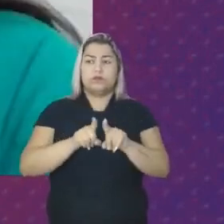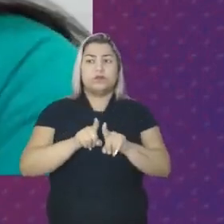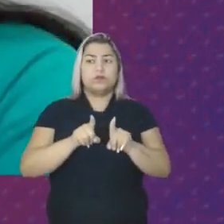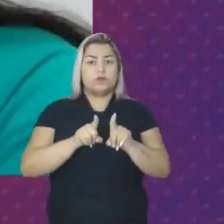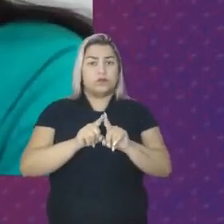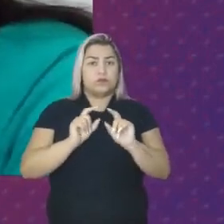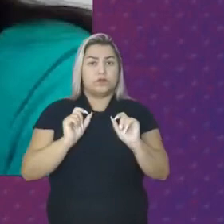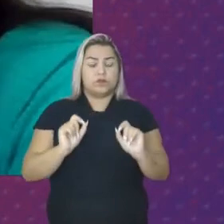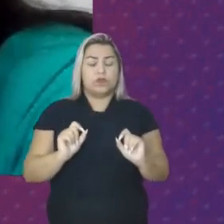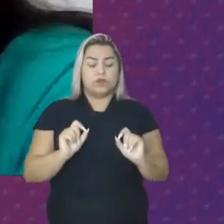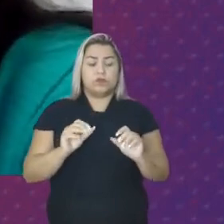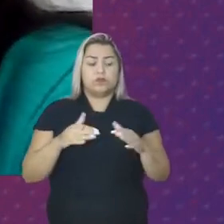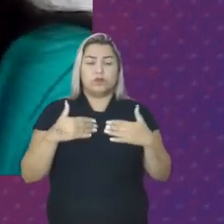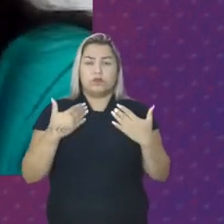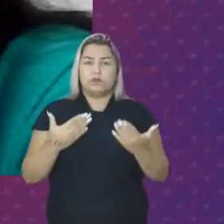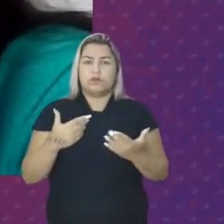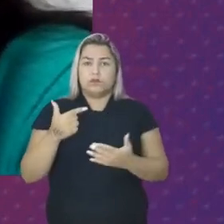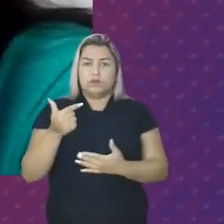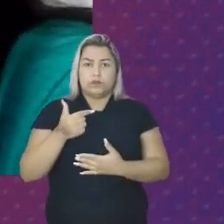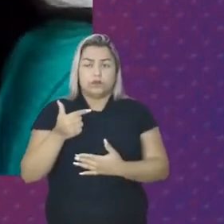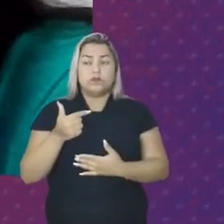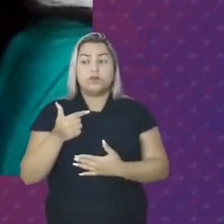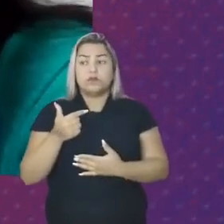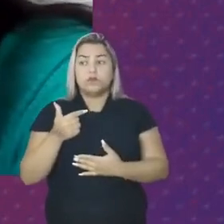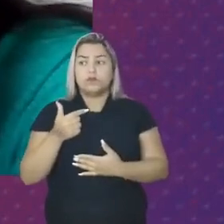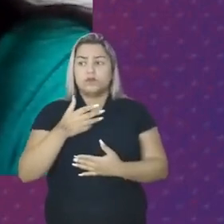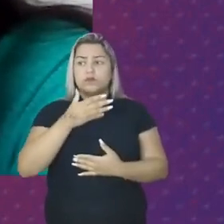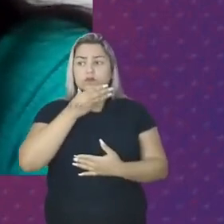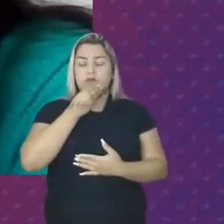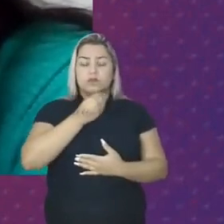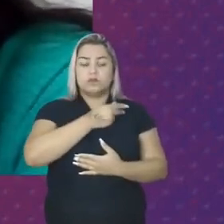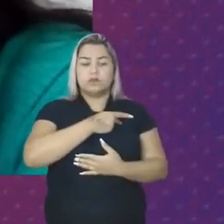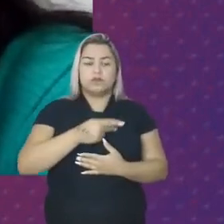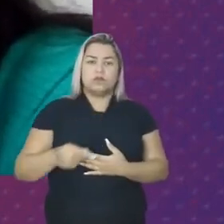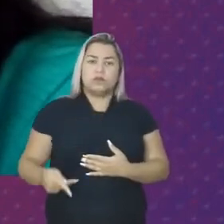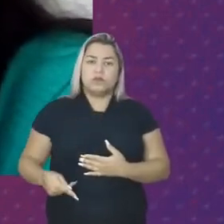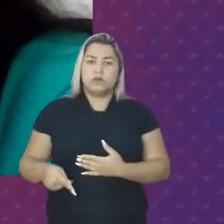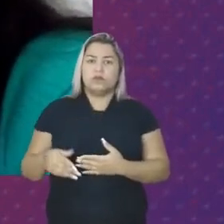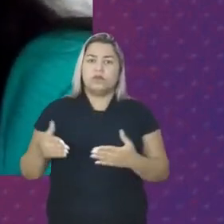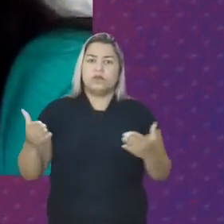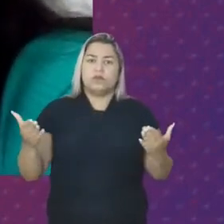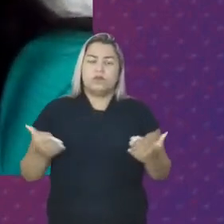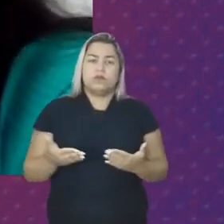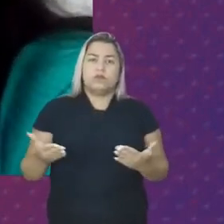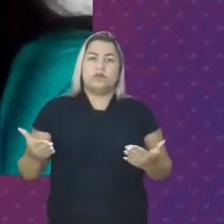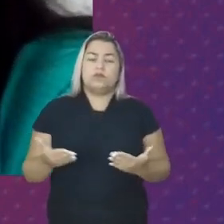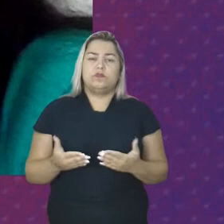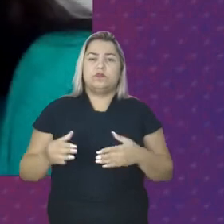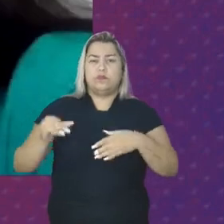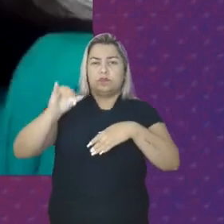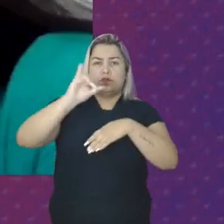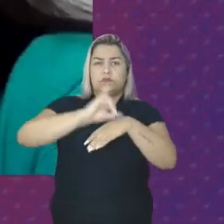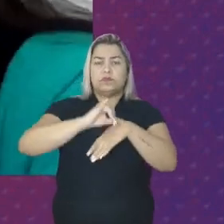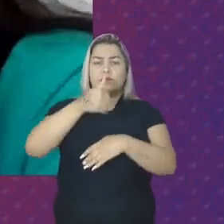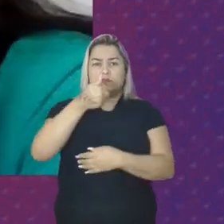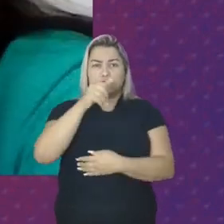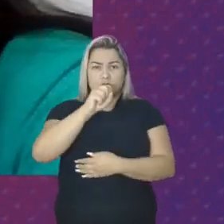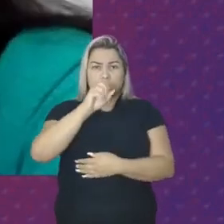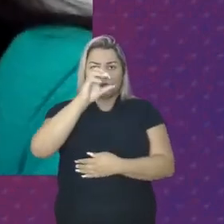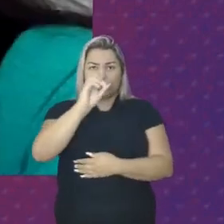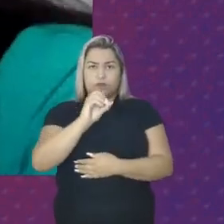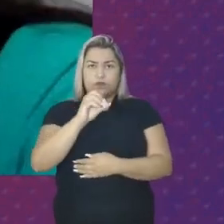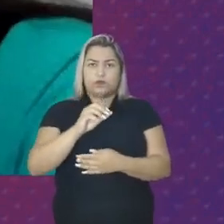né? Então, segundo o que é previsto na matriz de encaminhamento hoje existente, a Central Ligue 180, ela